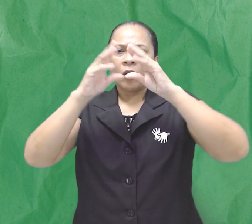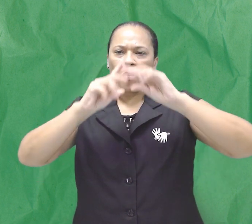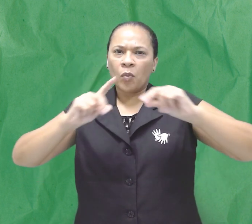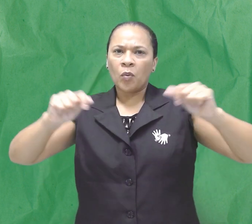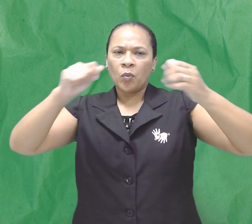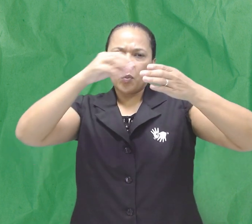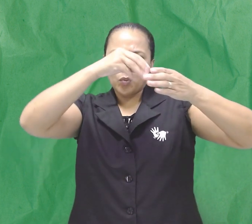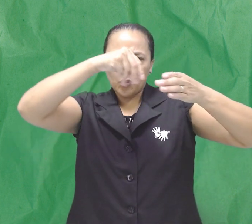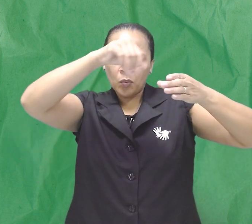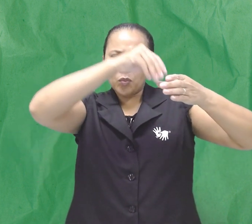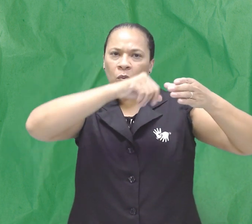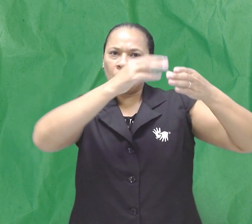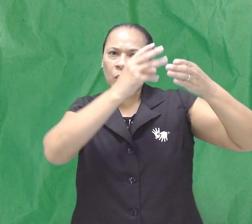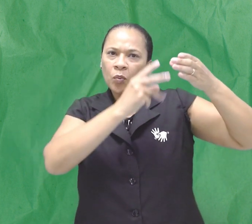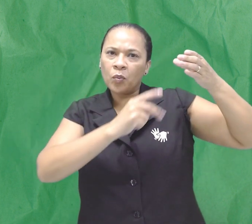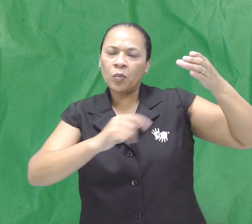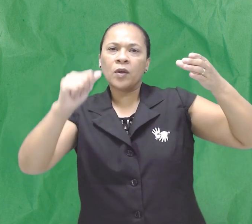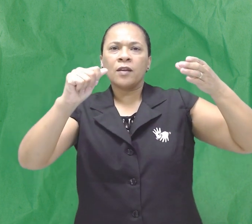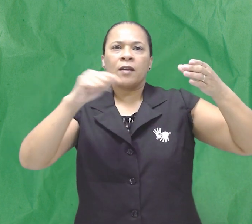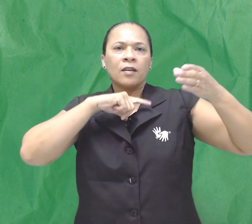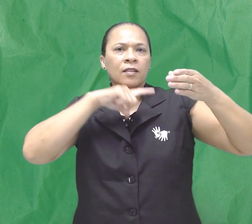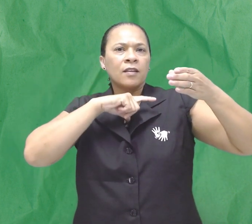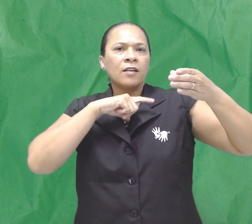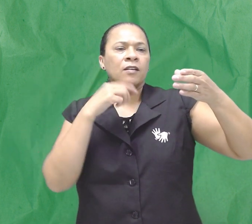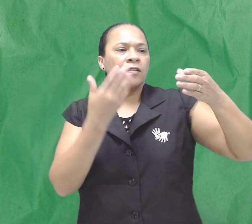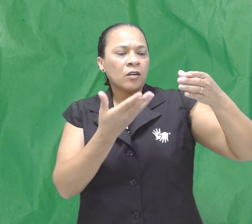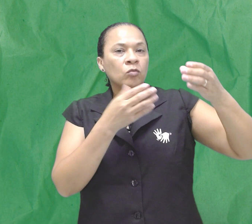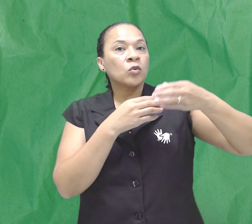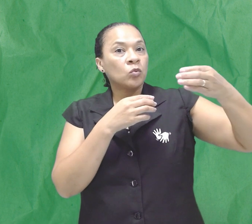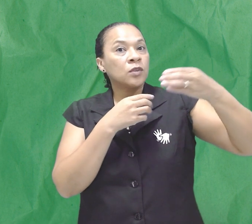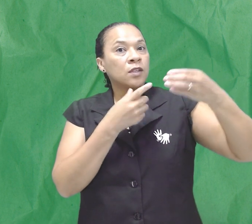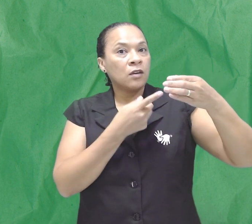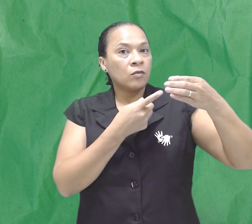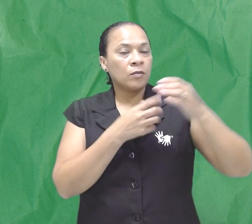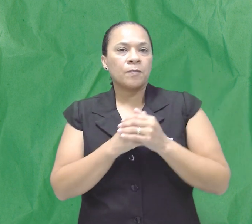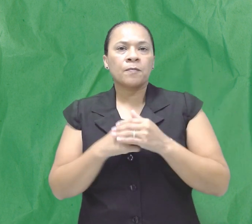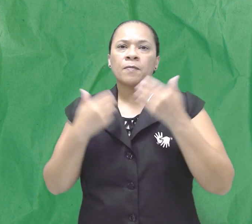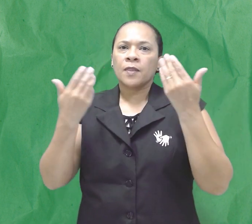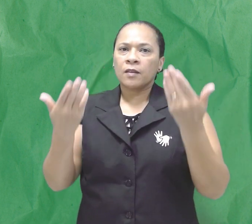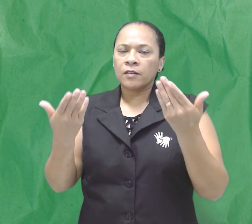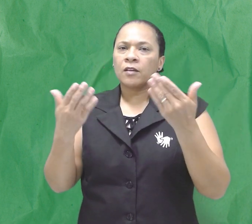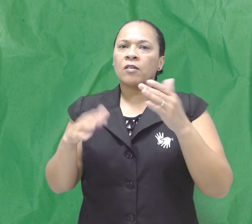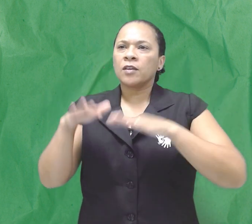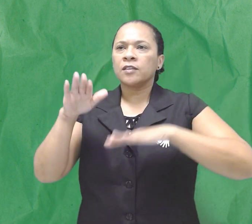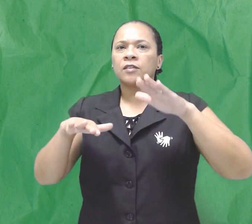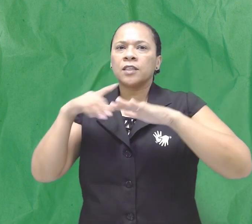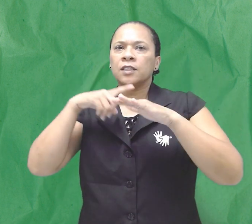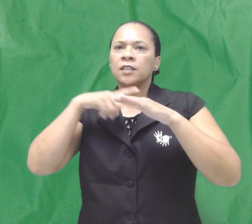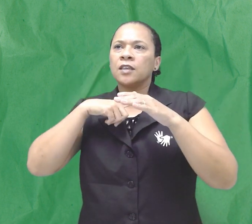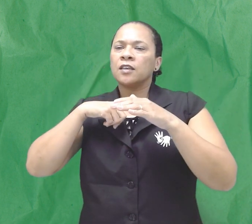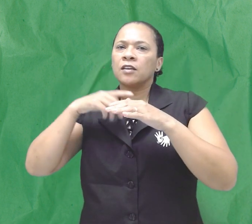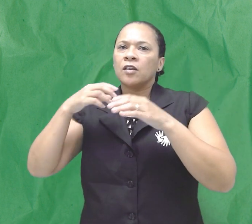né, no acréscimo ou na adição de solvente a uma determinada solução. Isso faz com que eu tenha